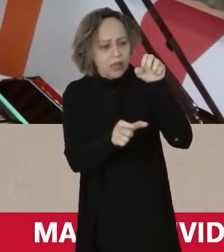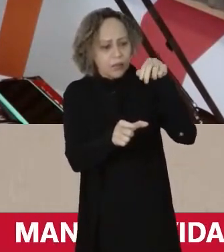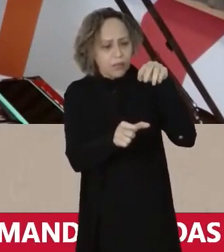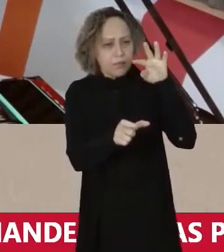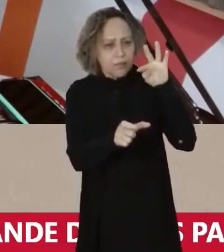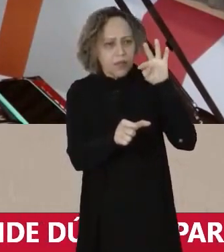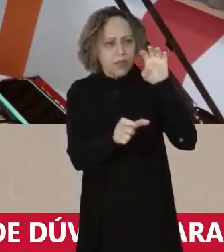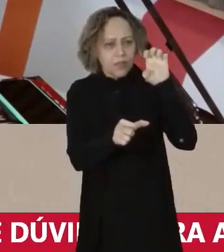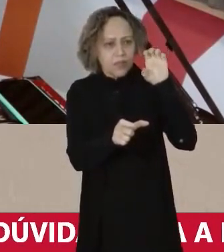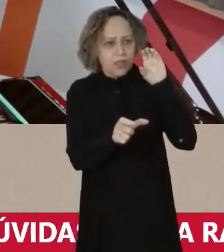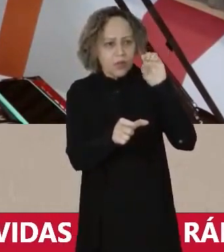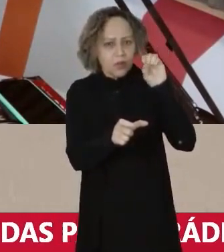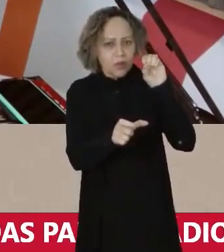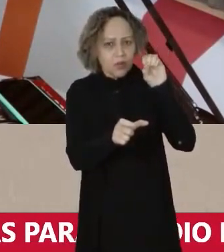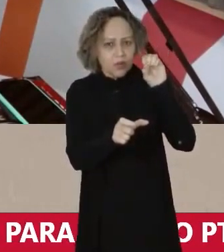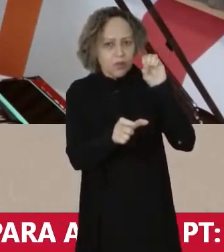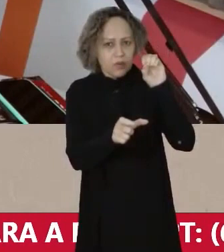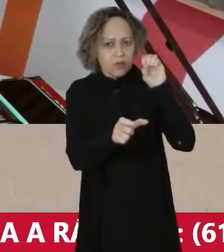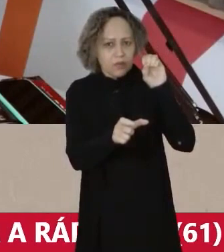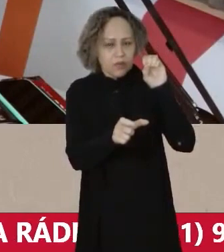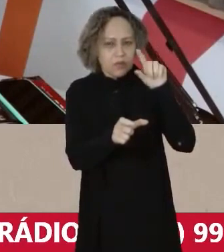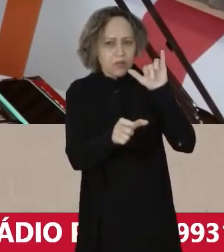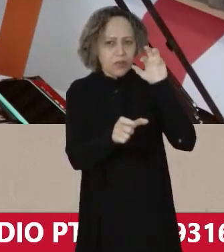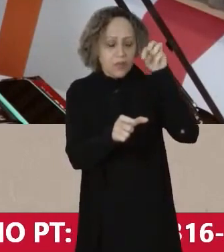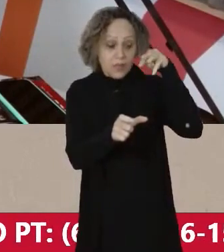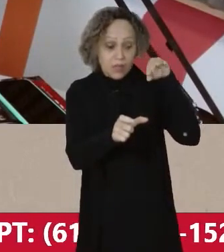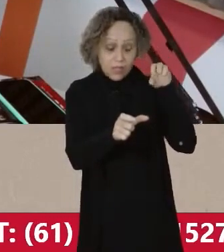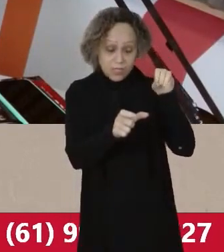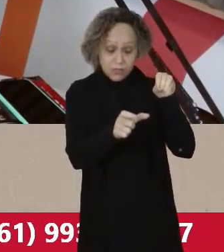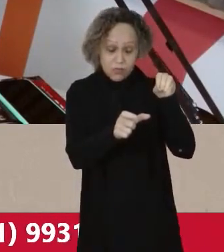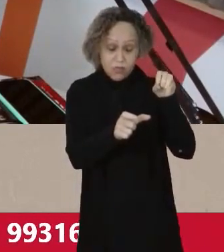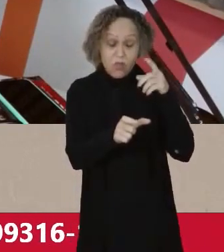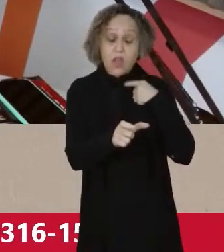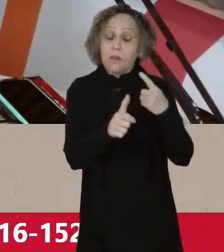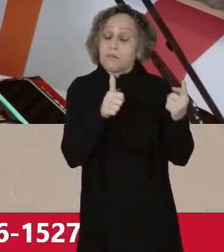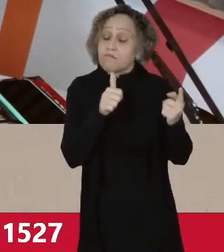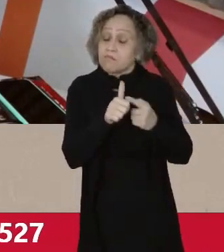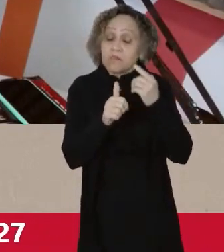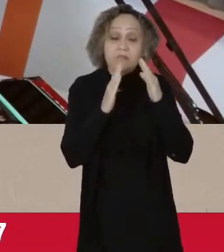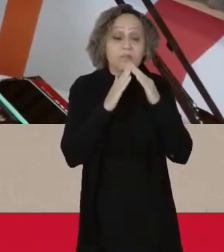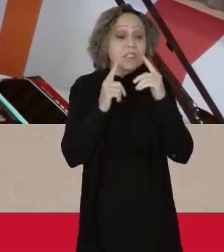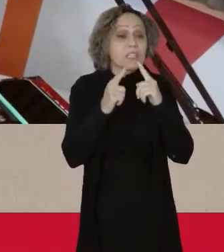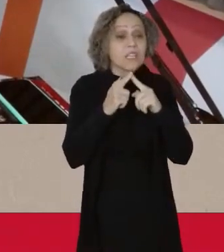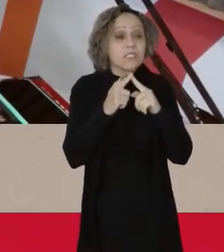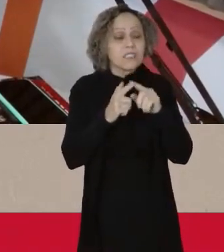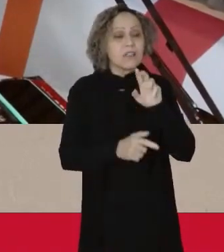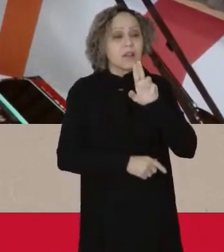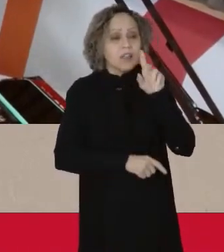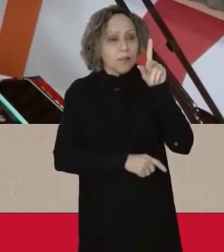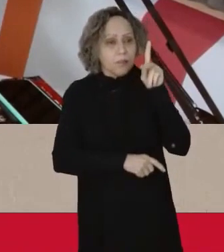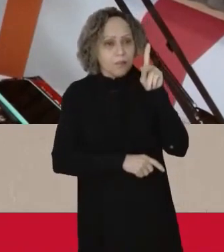A maior igreja evangélica do Brasil se chama Assembleia de Deus. Ela é uma igreja pentecostal. que eu posso falar rapidamente aqui, aproveitando a nossa